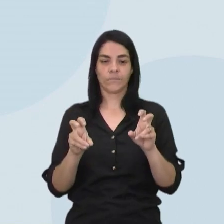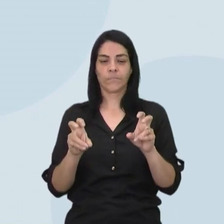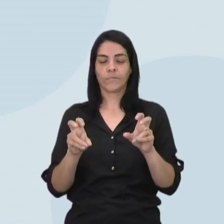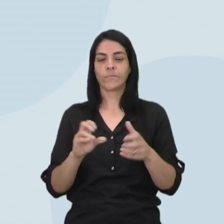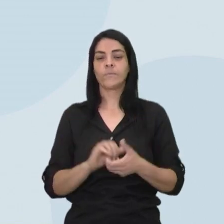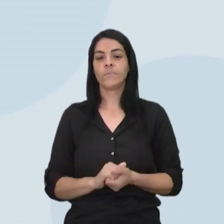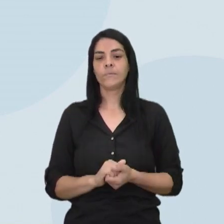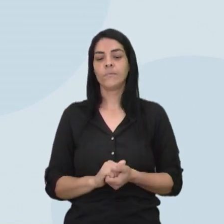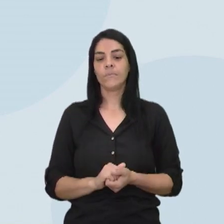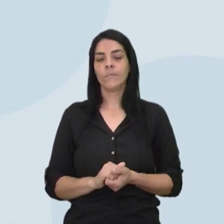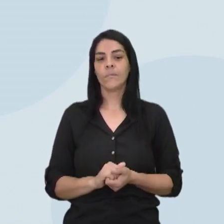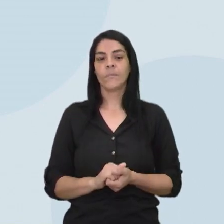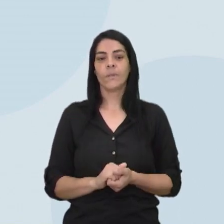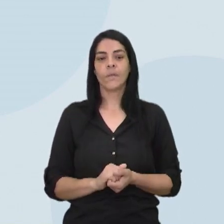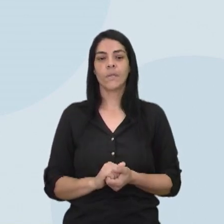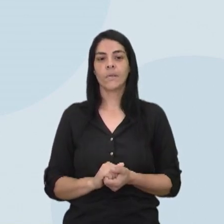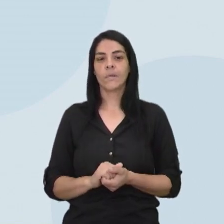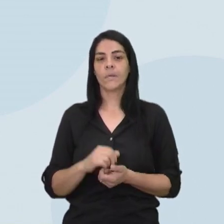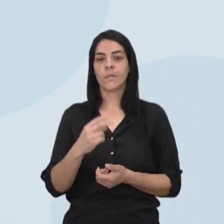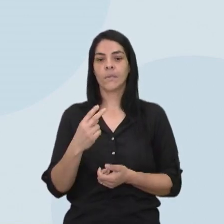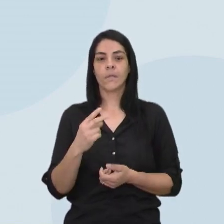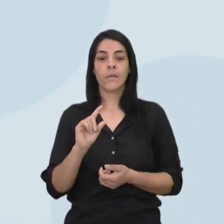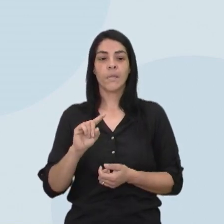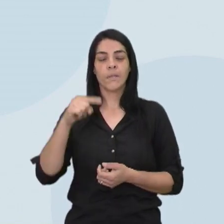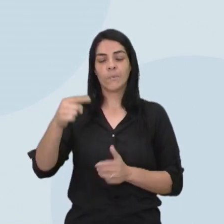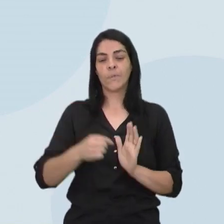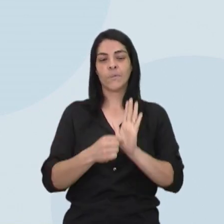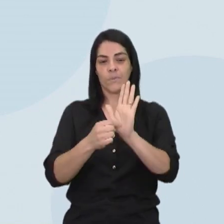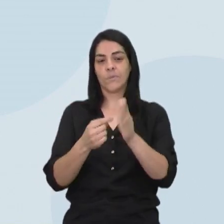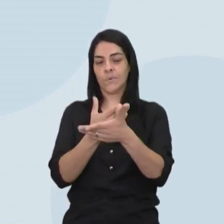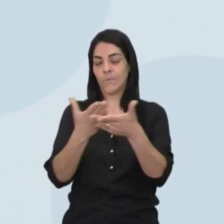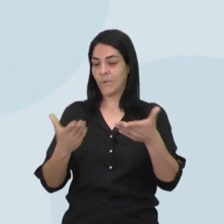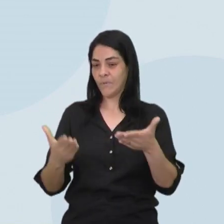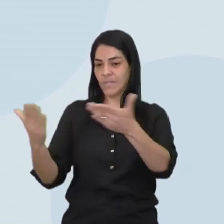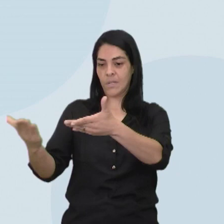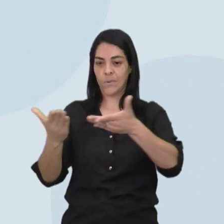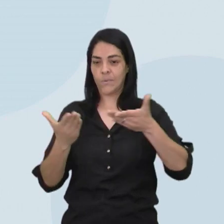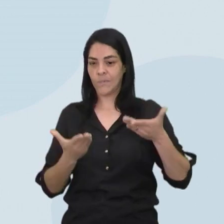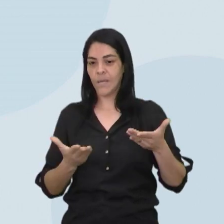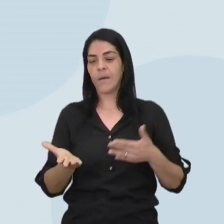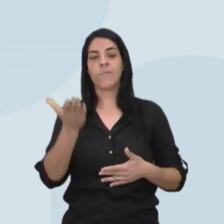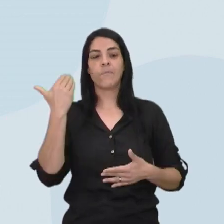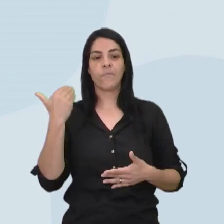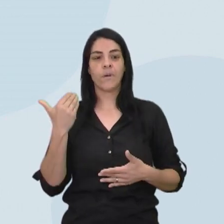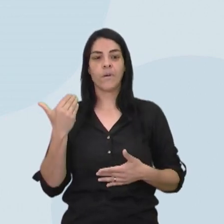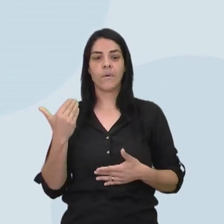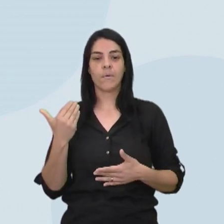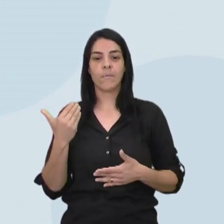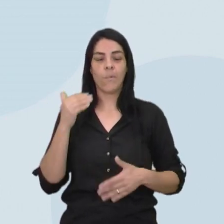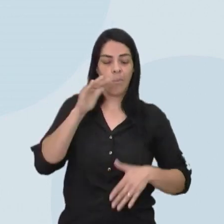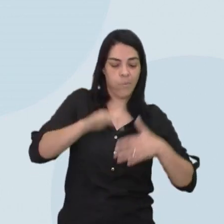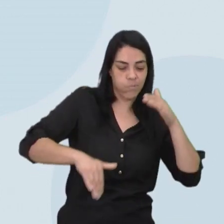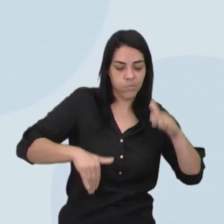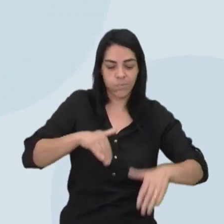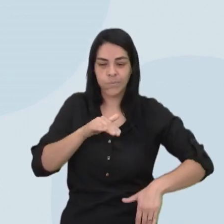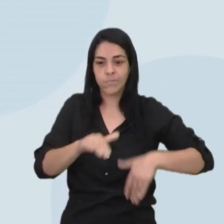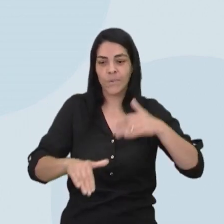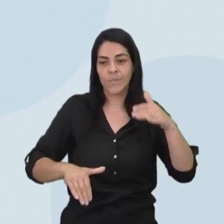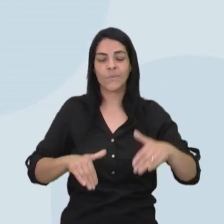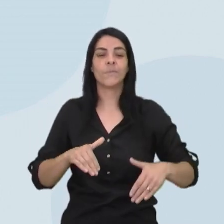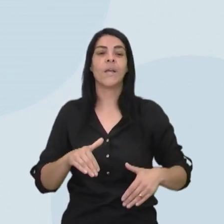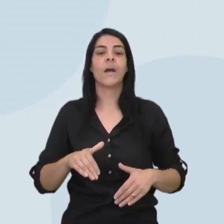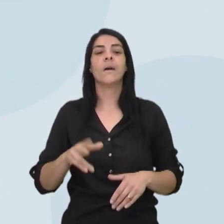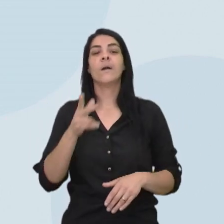fez lá no comecinho. Depois, trouxe para vocês aí, fazendo um convite, vamos mergulhar? Então, a gente falou sobre